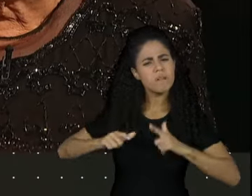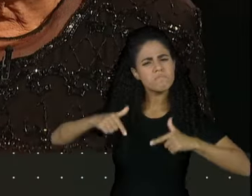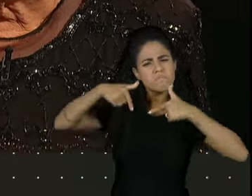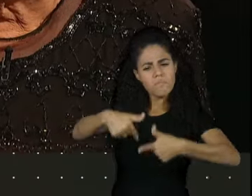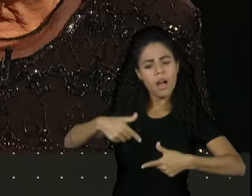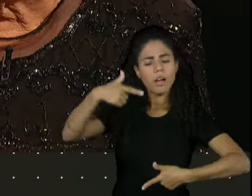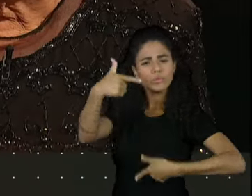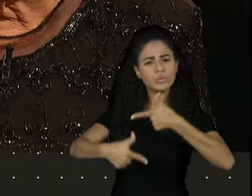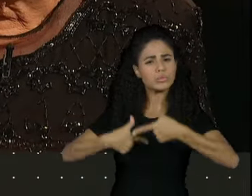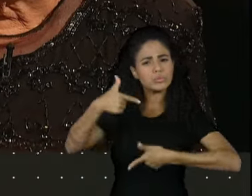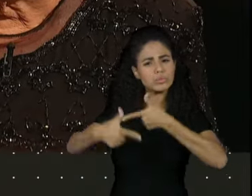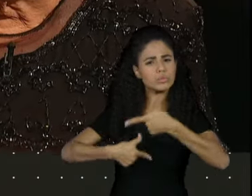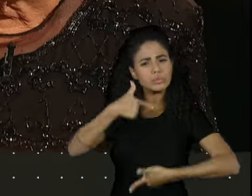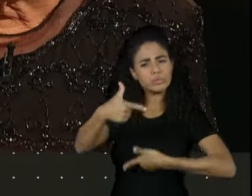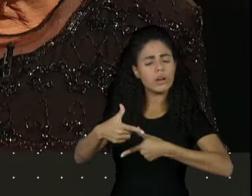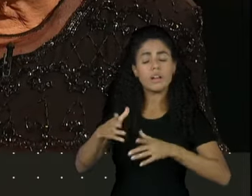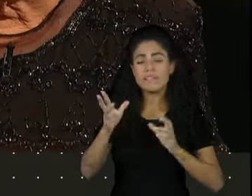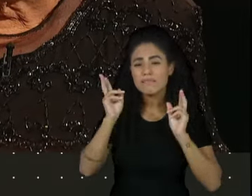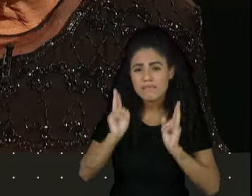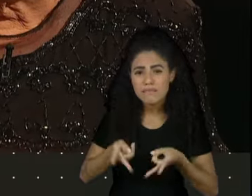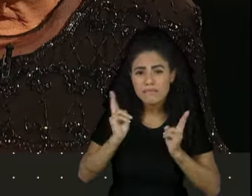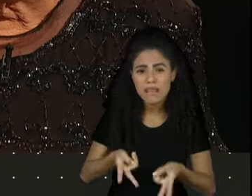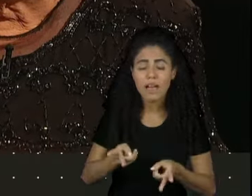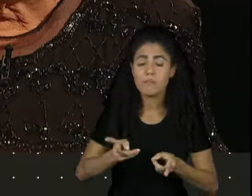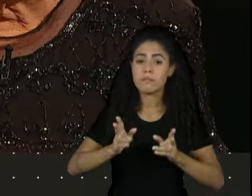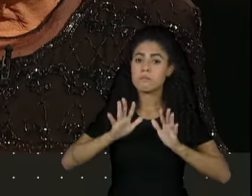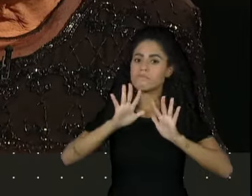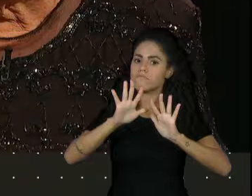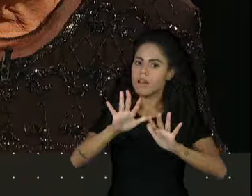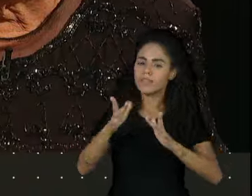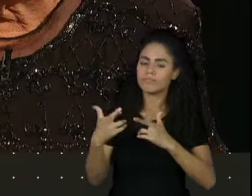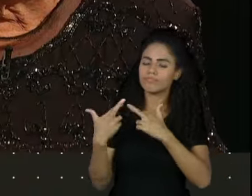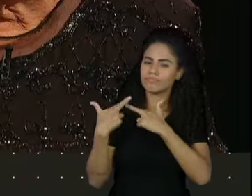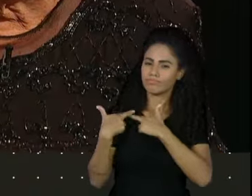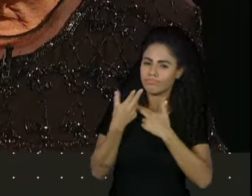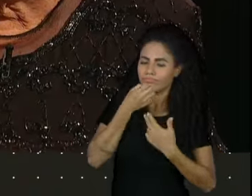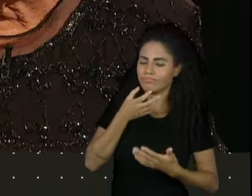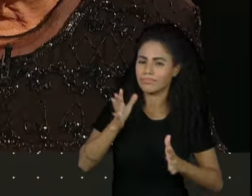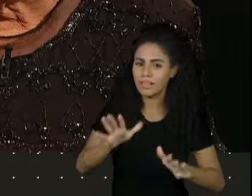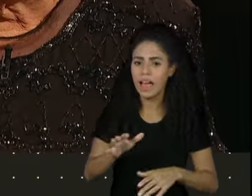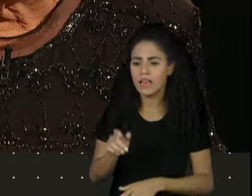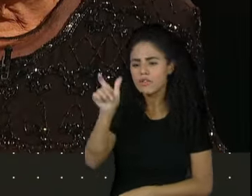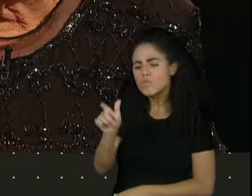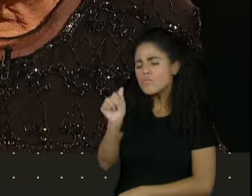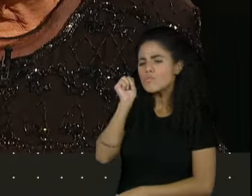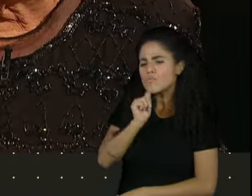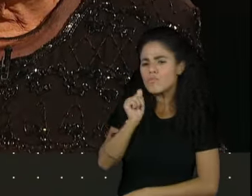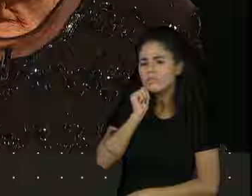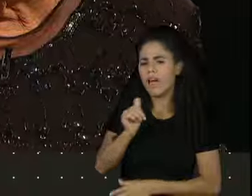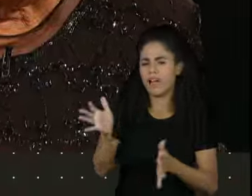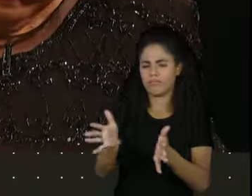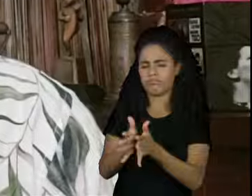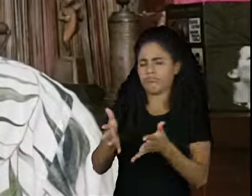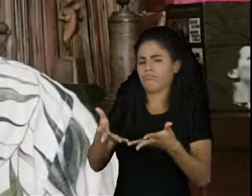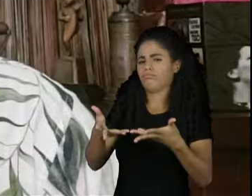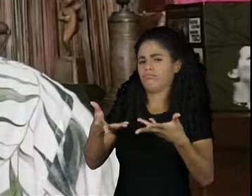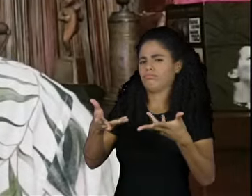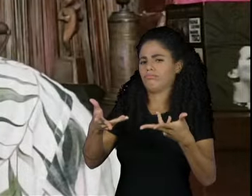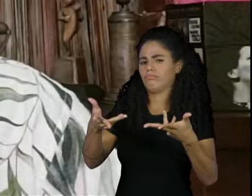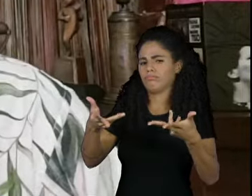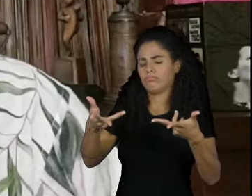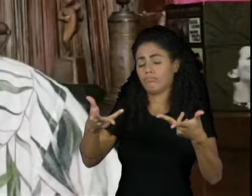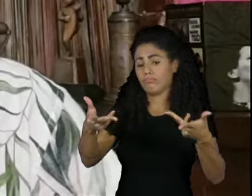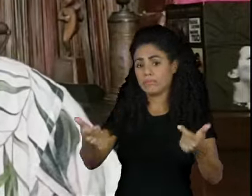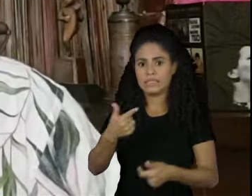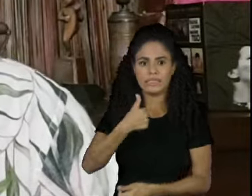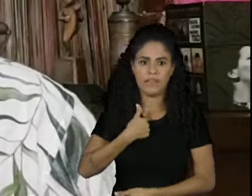foi pau mandado. E ela pagou um preço por causa disso, inclusive. Foi uma mulher muito moderna para a época dela também. Então, eu tenho